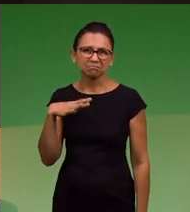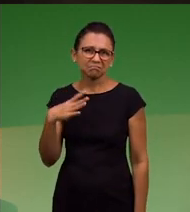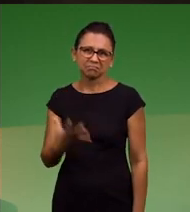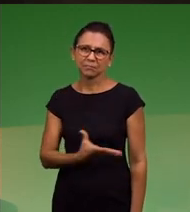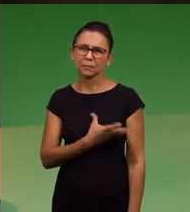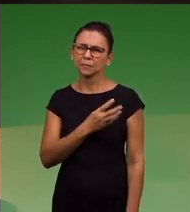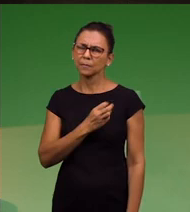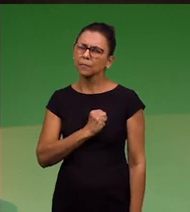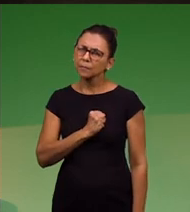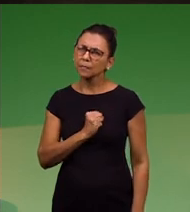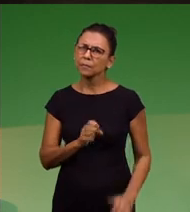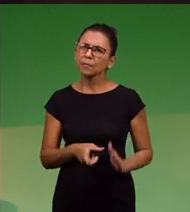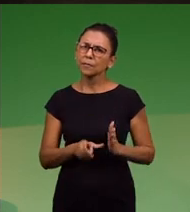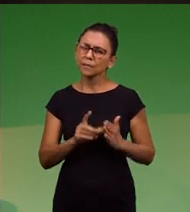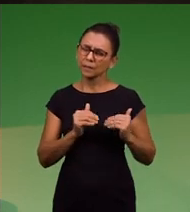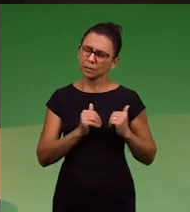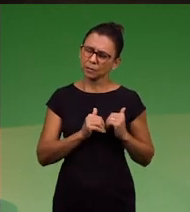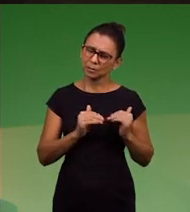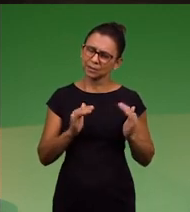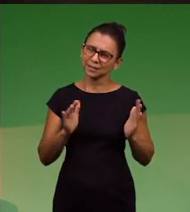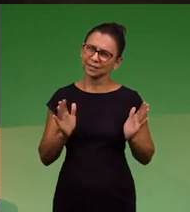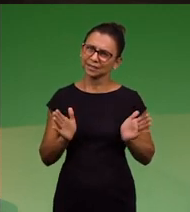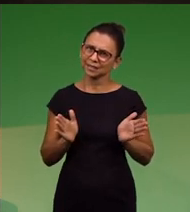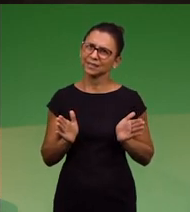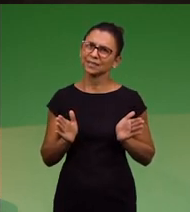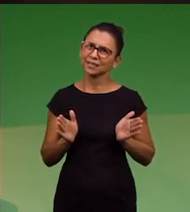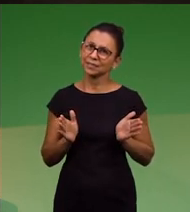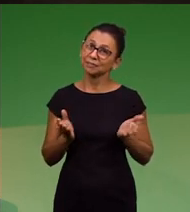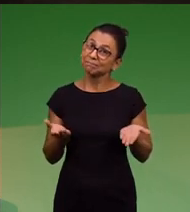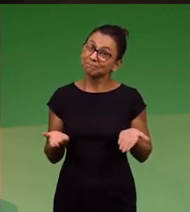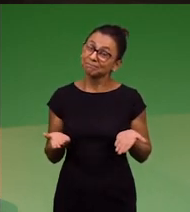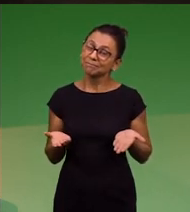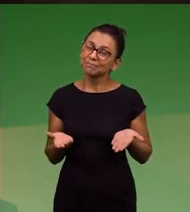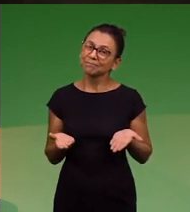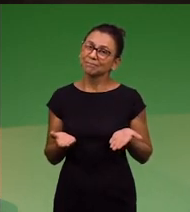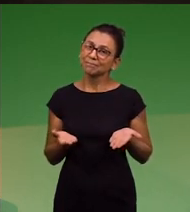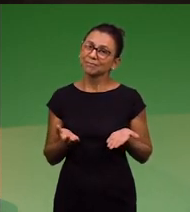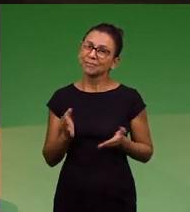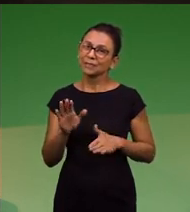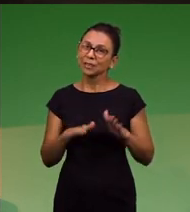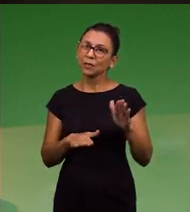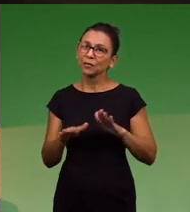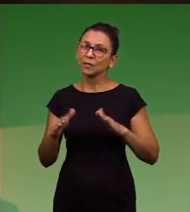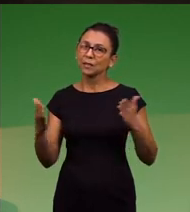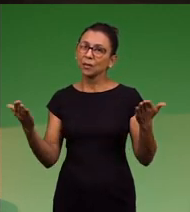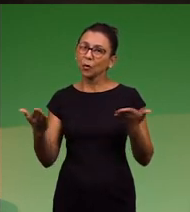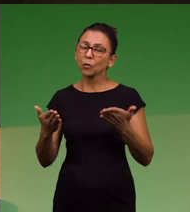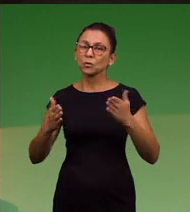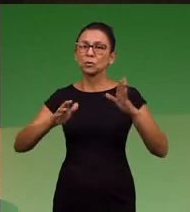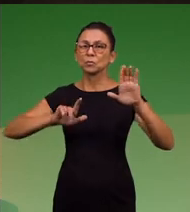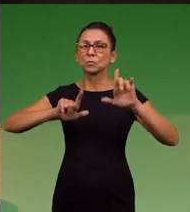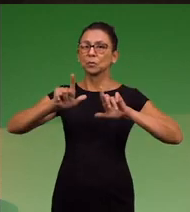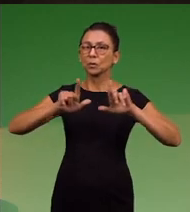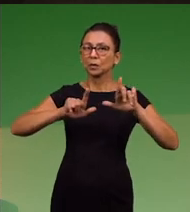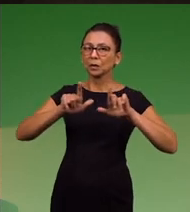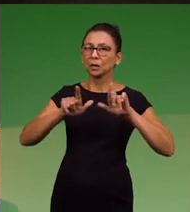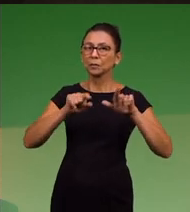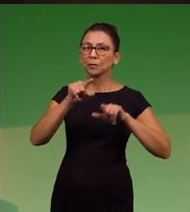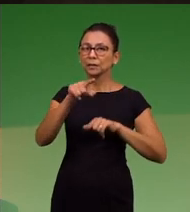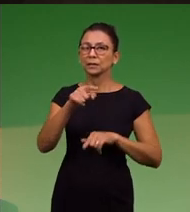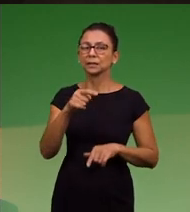não deixe de abrir o seu coração, porque quem sabe através deste programa o Senhor pode estar te dando